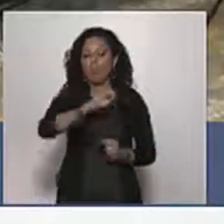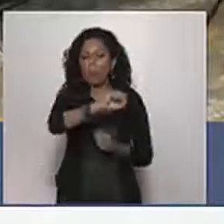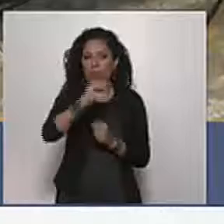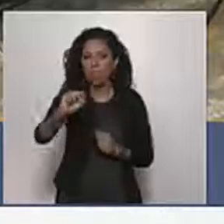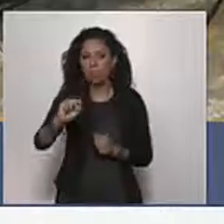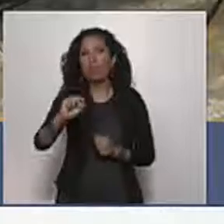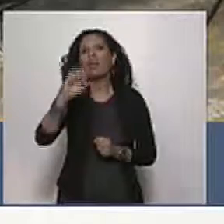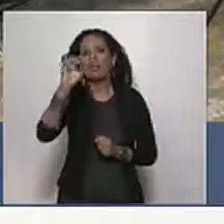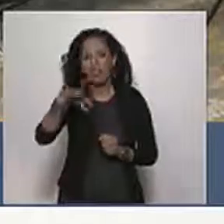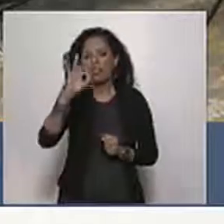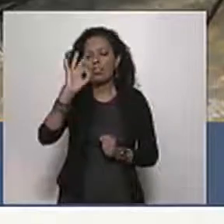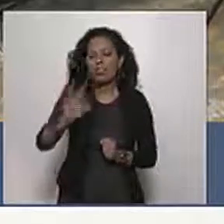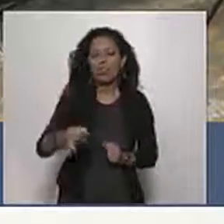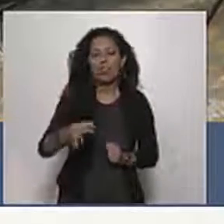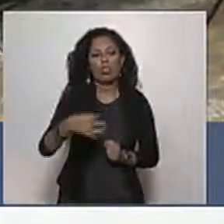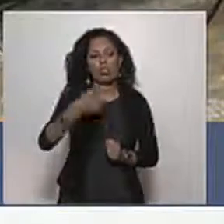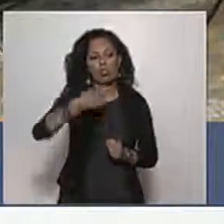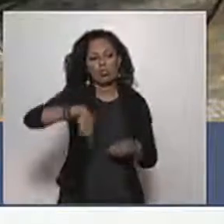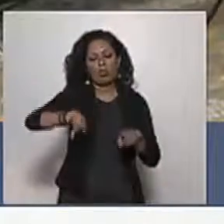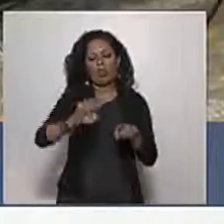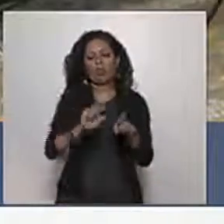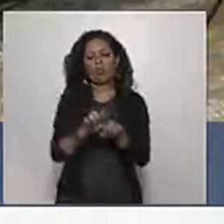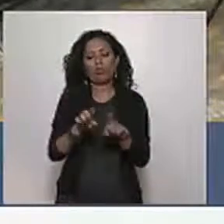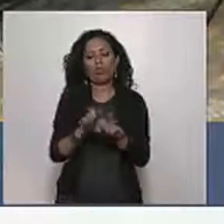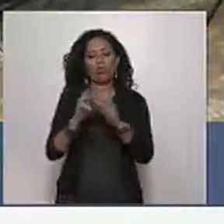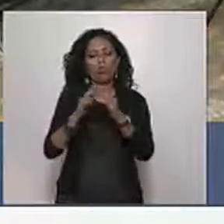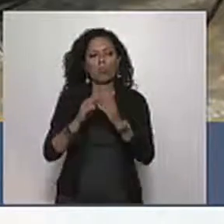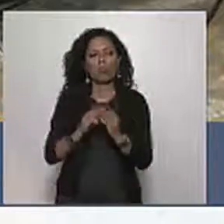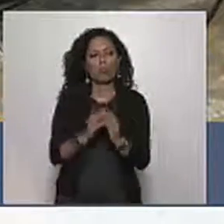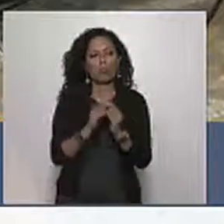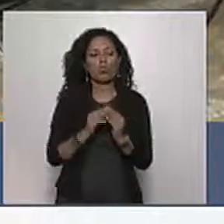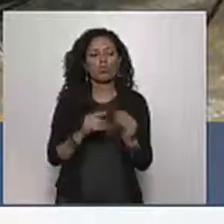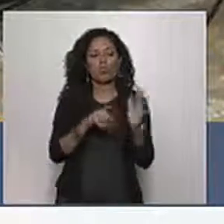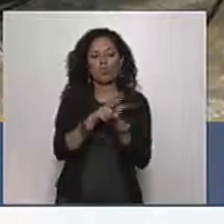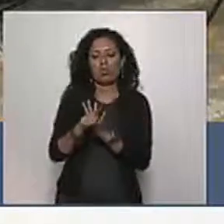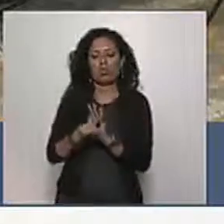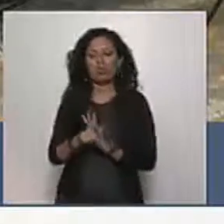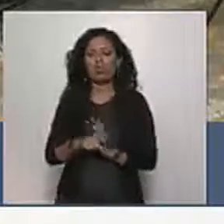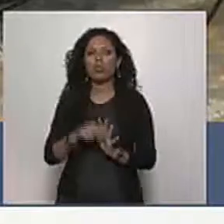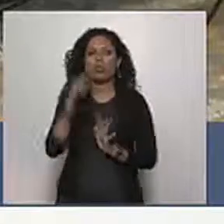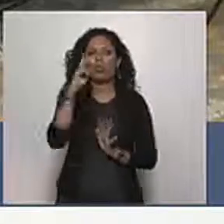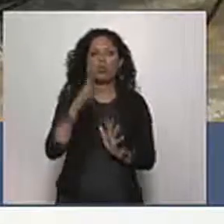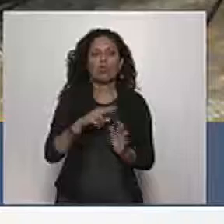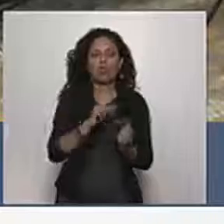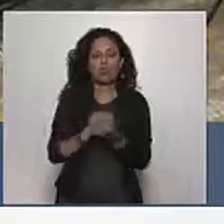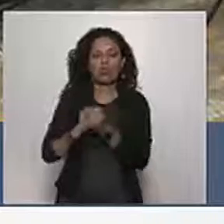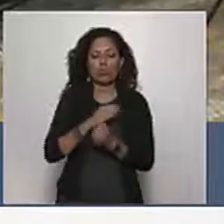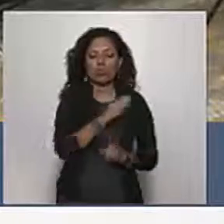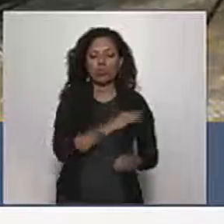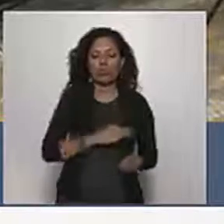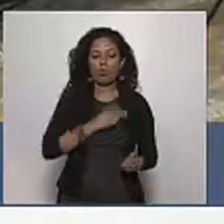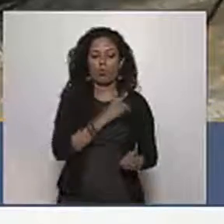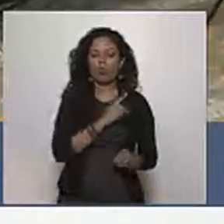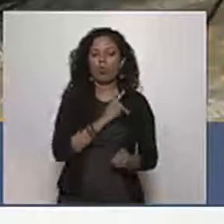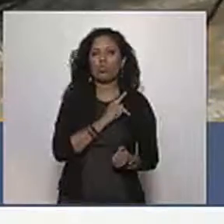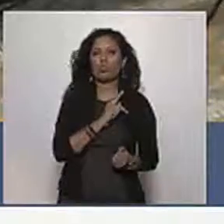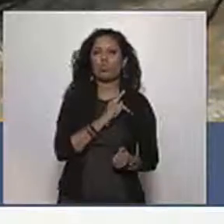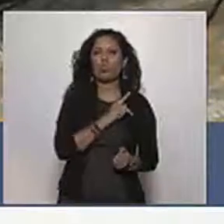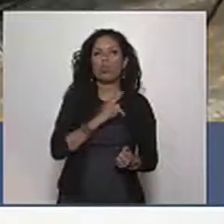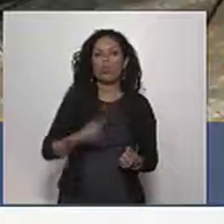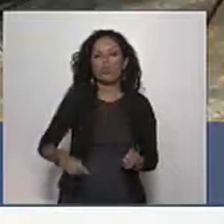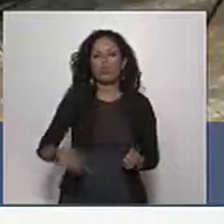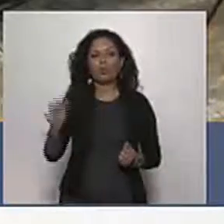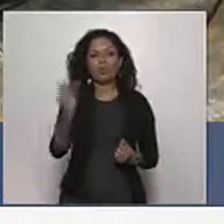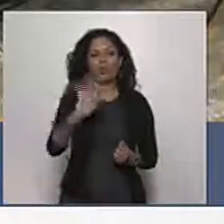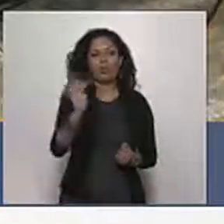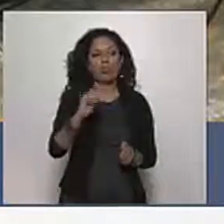nesse sentido, a gente também pediu para que essa investigação seja feita pelo Ministério Público Federal, porque a gente